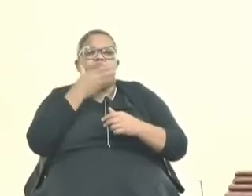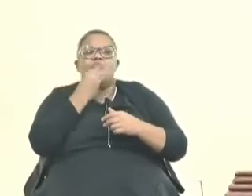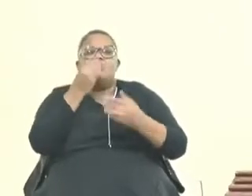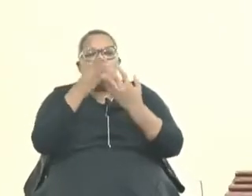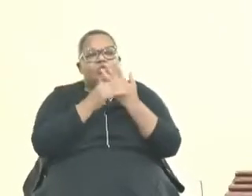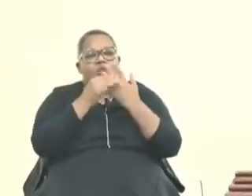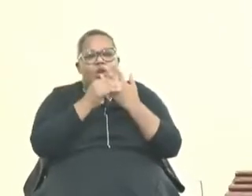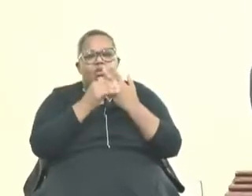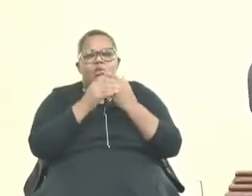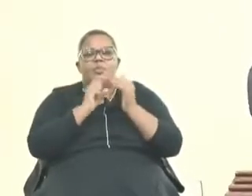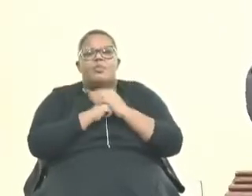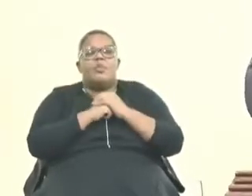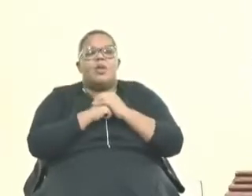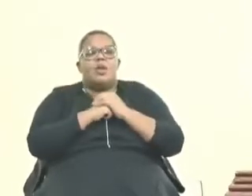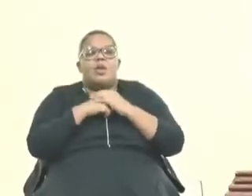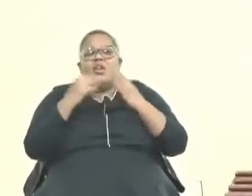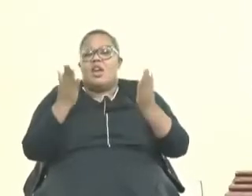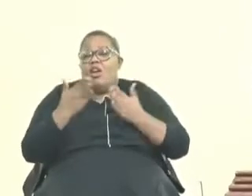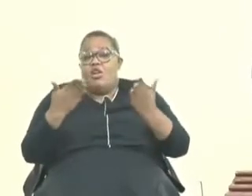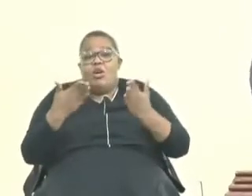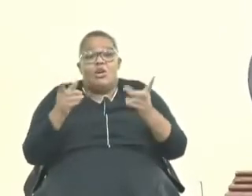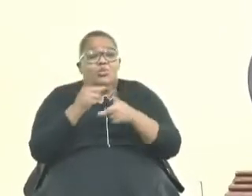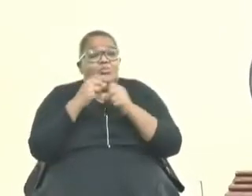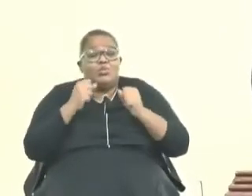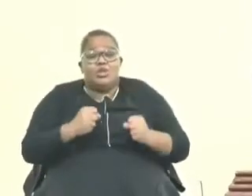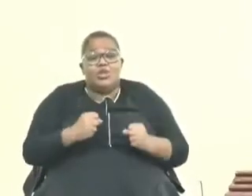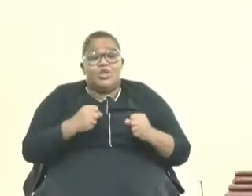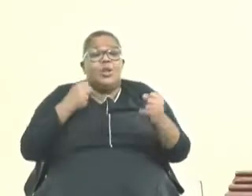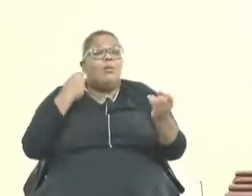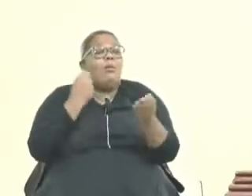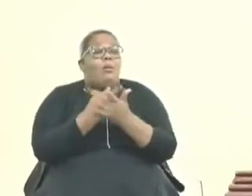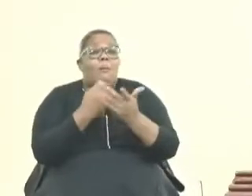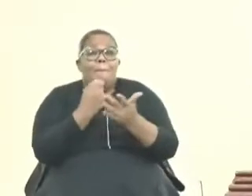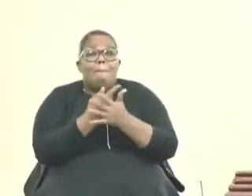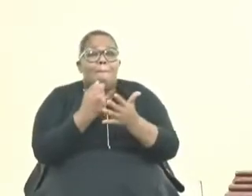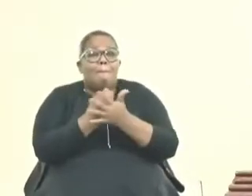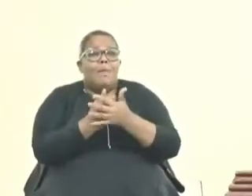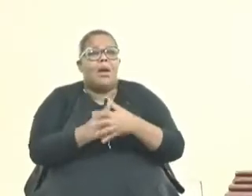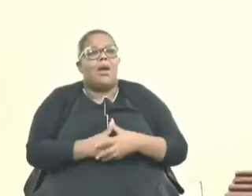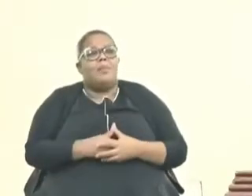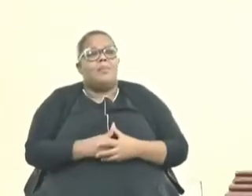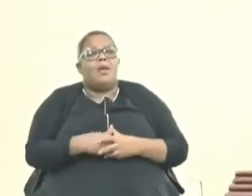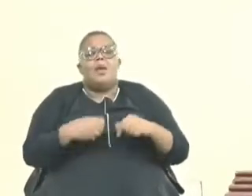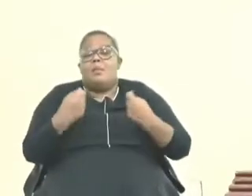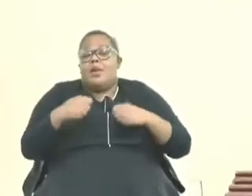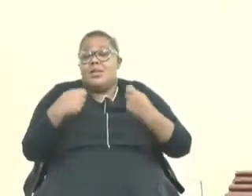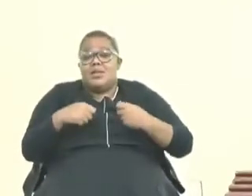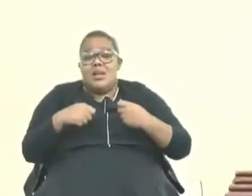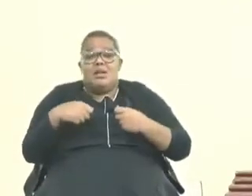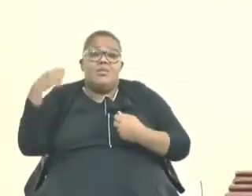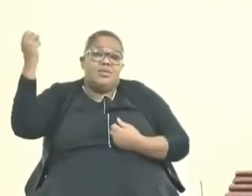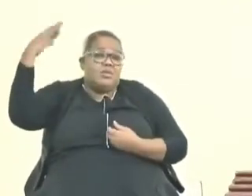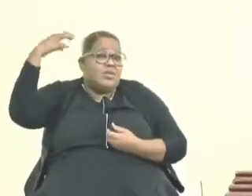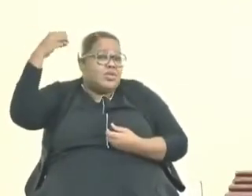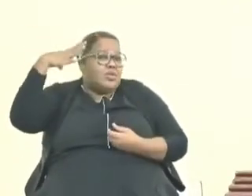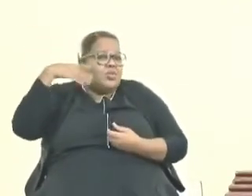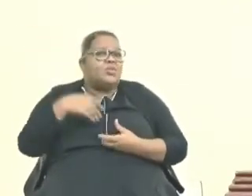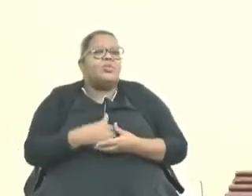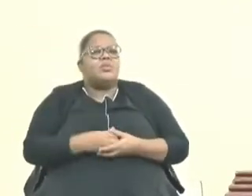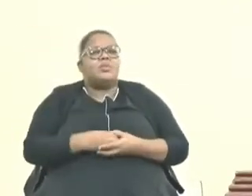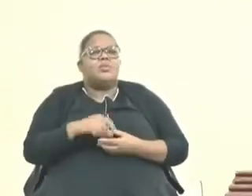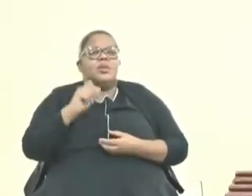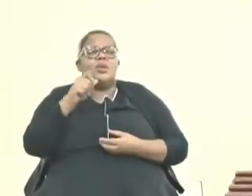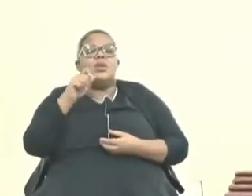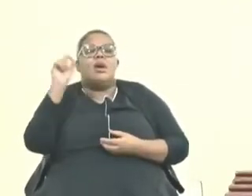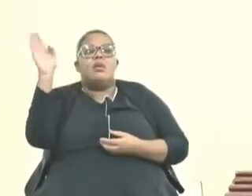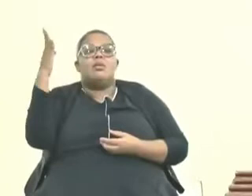de madrugada e nessa hora não tinha jeito para sair para rua de madrugada as lamparinas tinham que estar acesas e o que